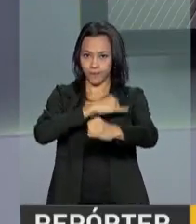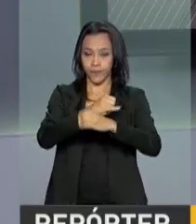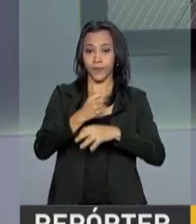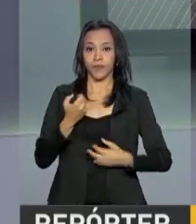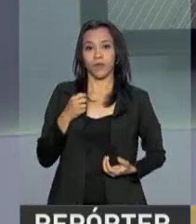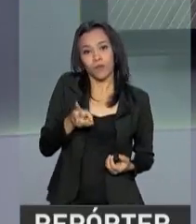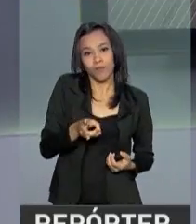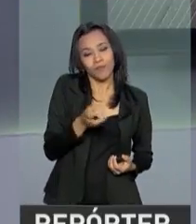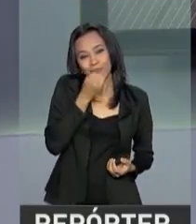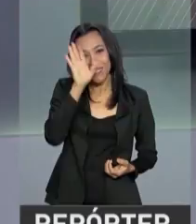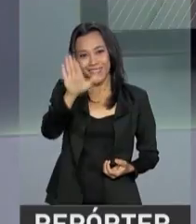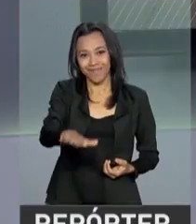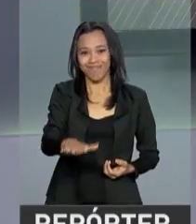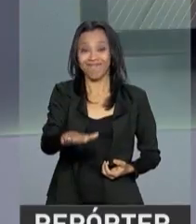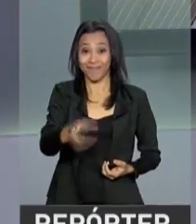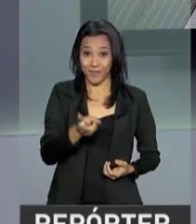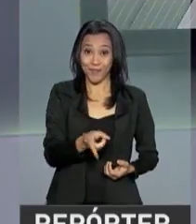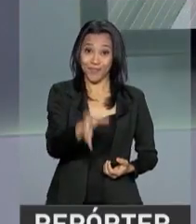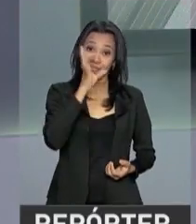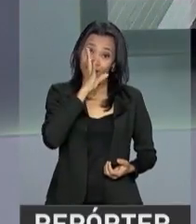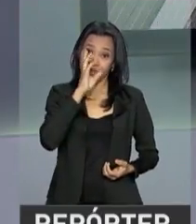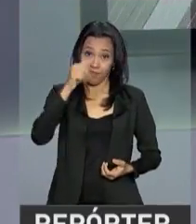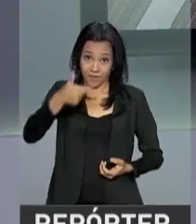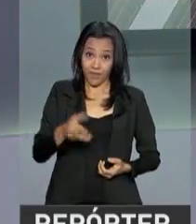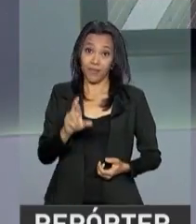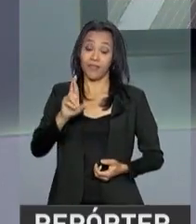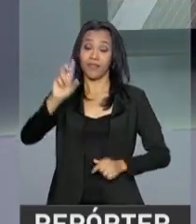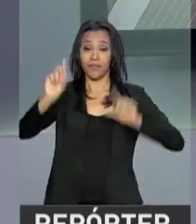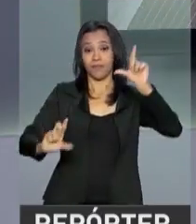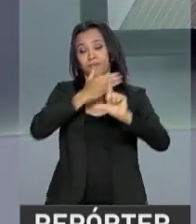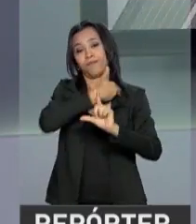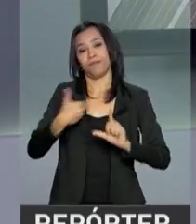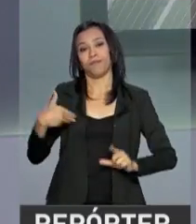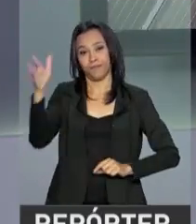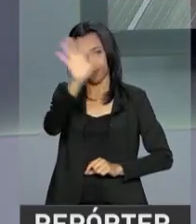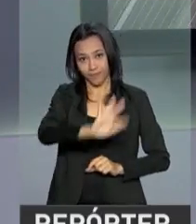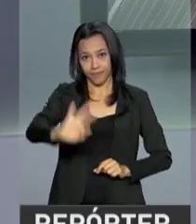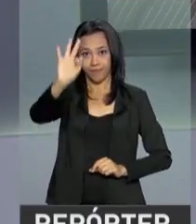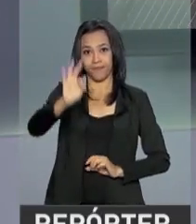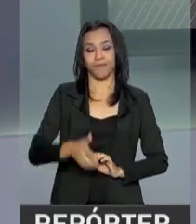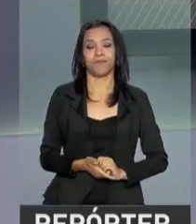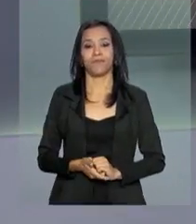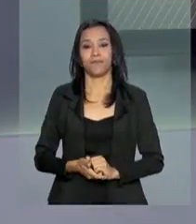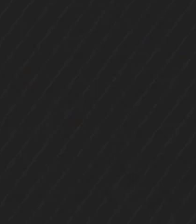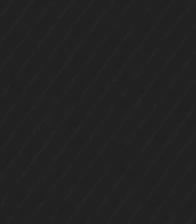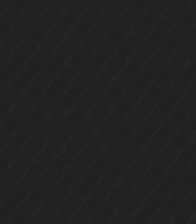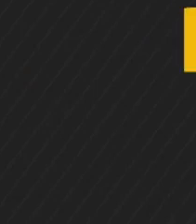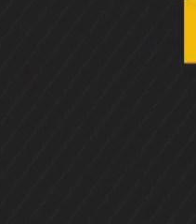internet. Uma boa tarde para você e continue com a gente na NBR, a TV do Governo Federal.